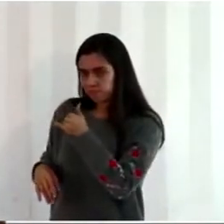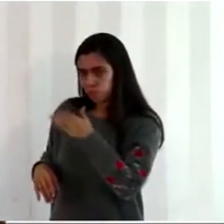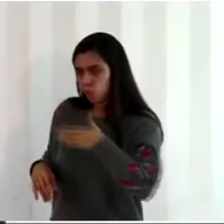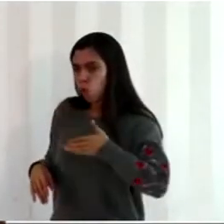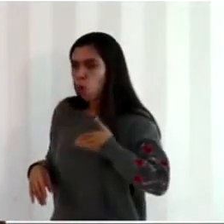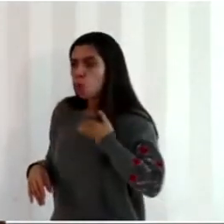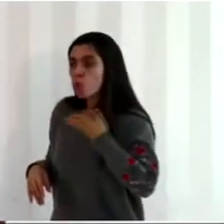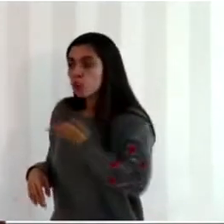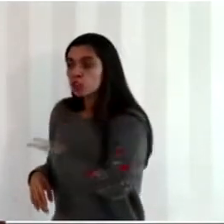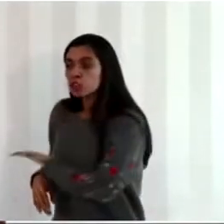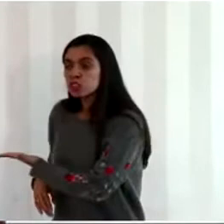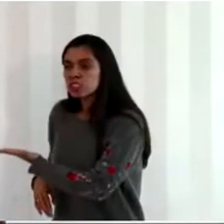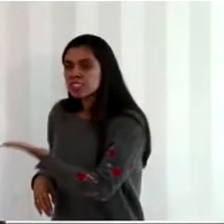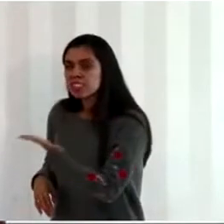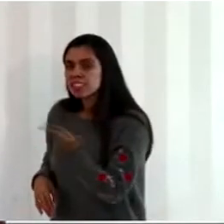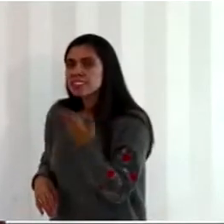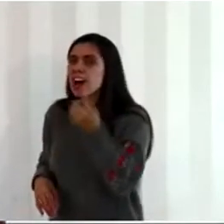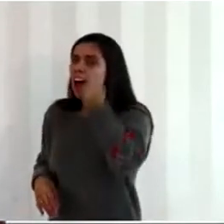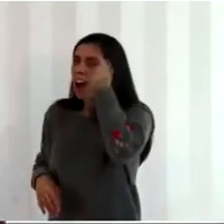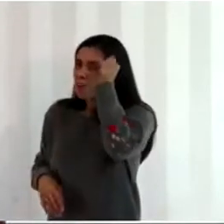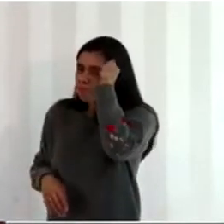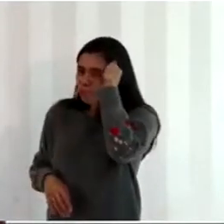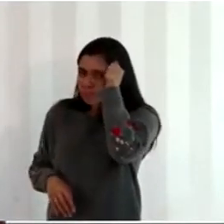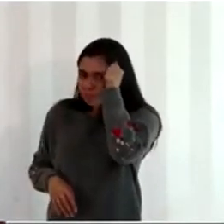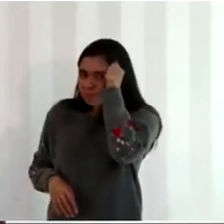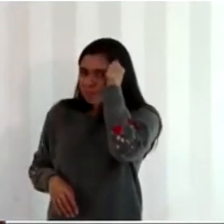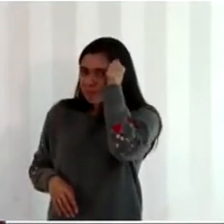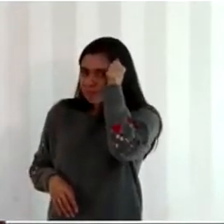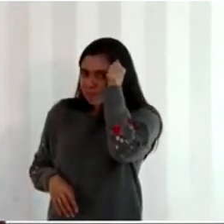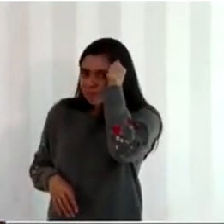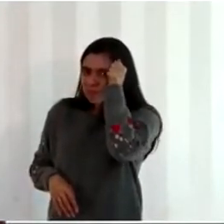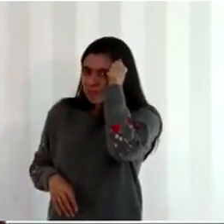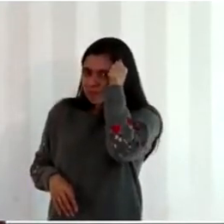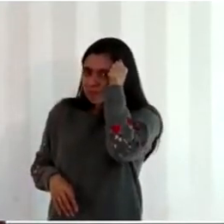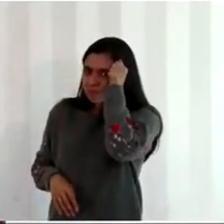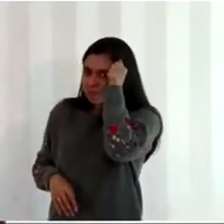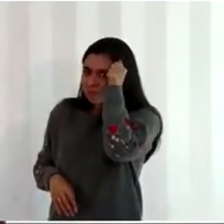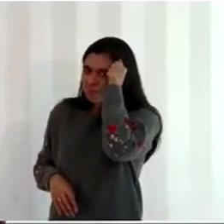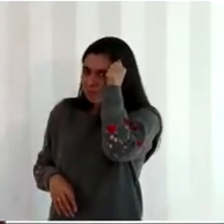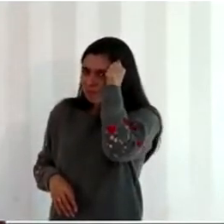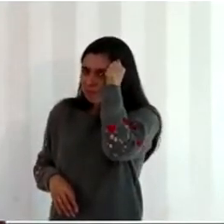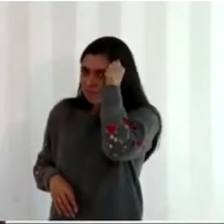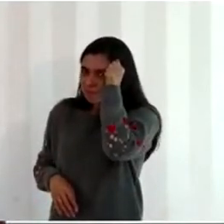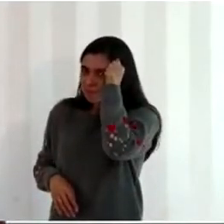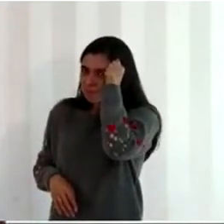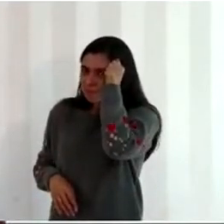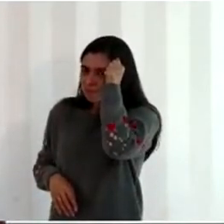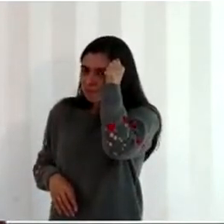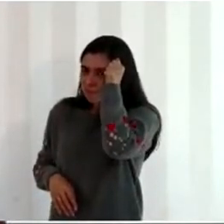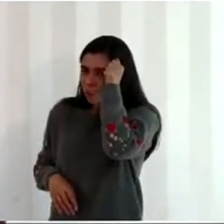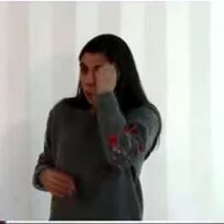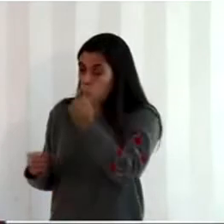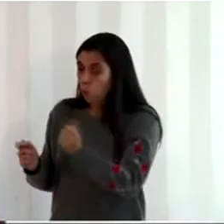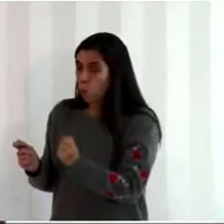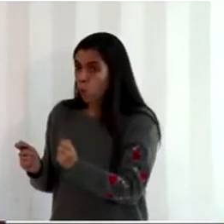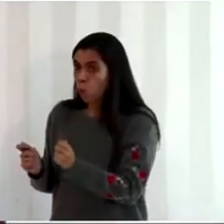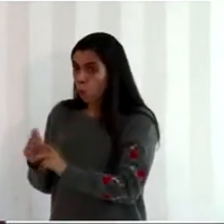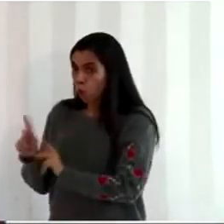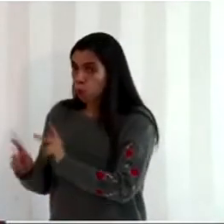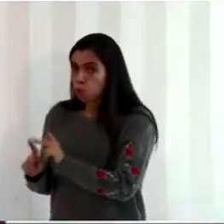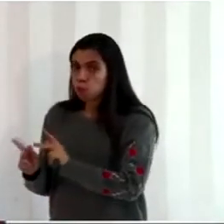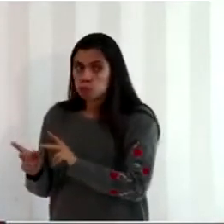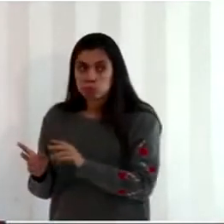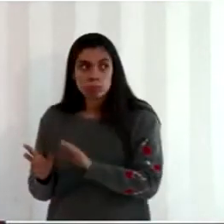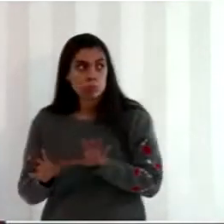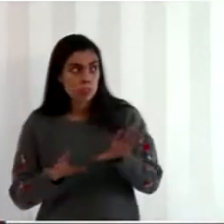de Zorobabel e Josué, o sacerdote, eles atendem à exortação da parte de Deus, eles começam a reconstrução do templo,